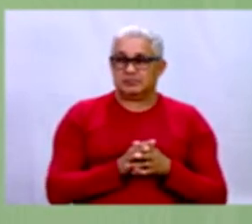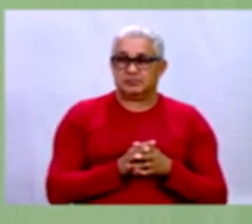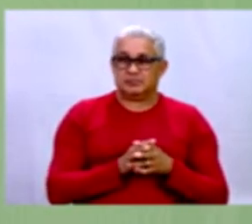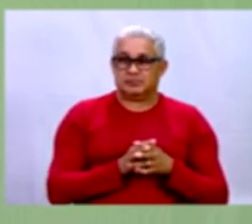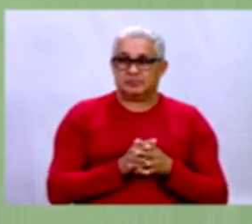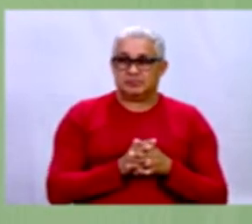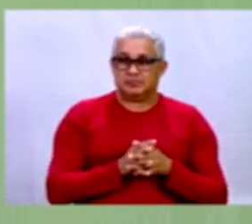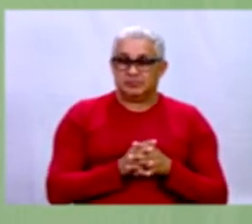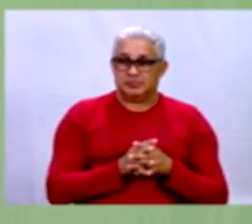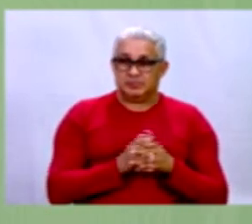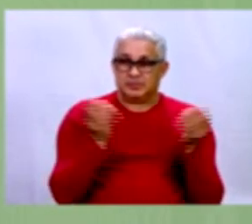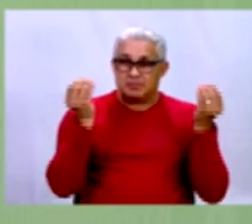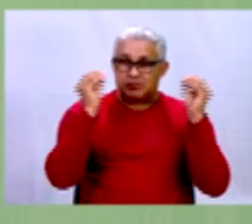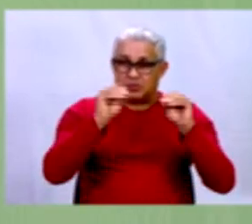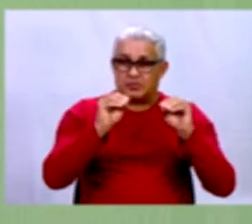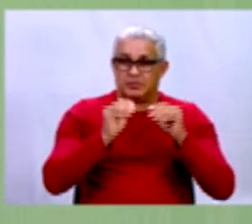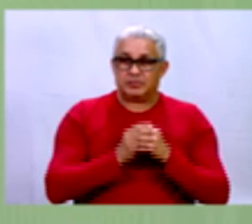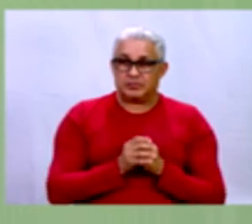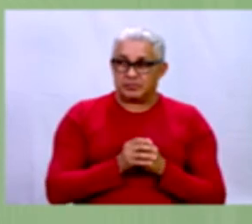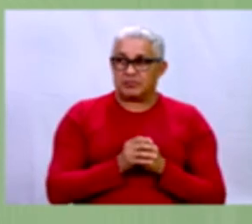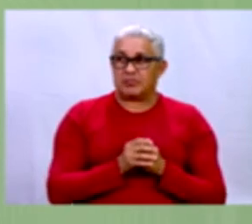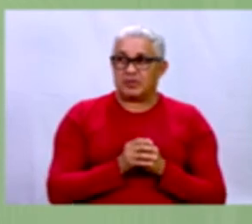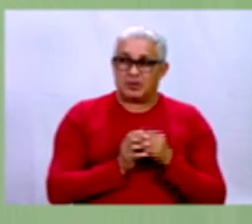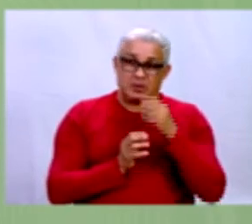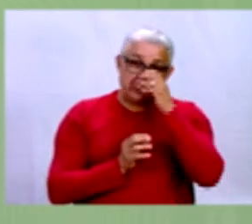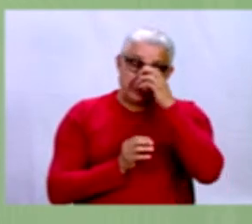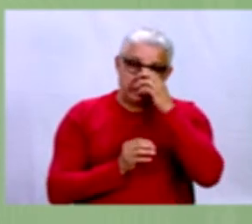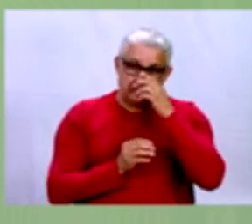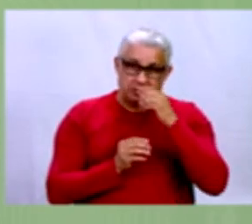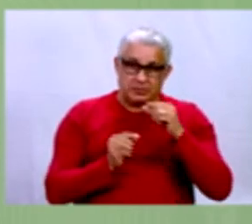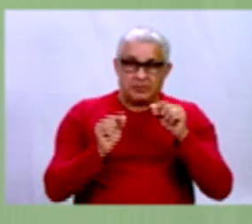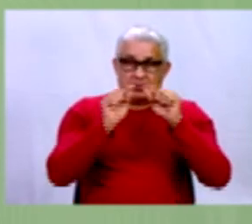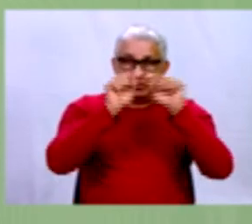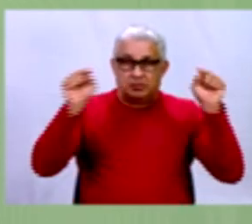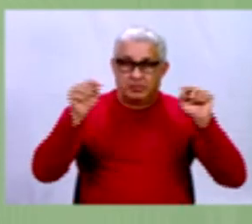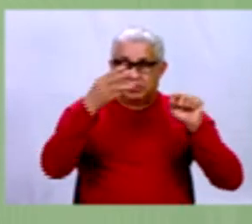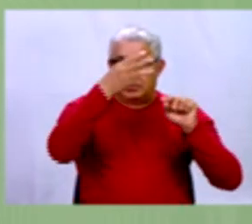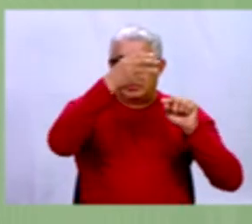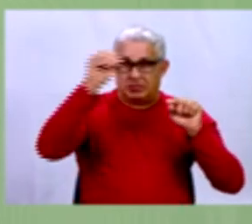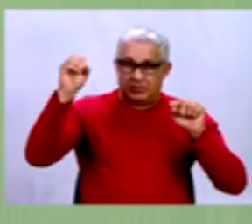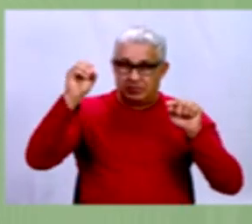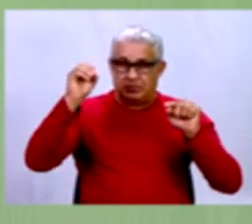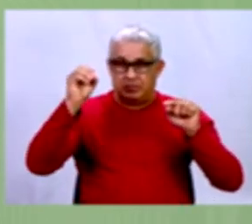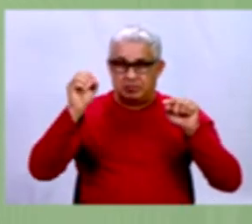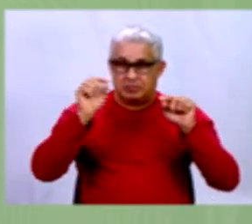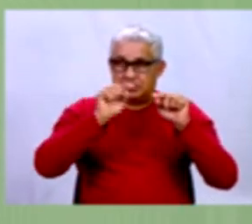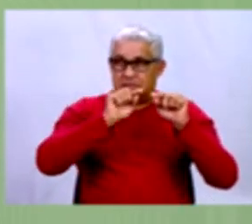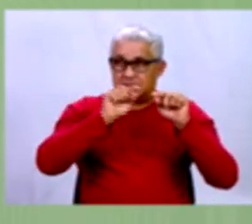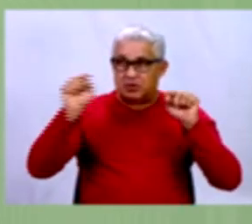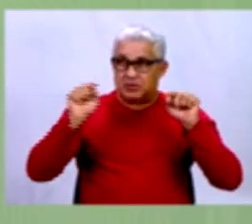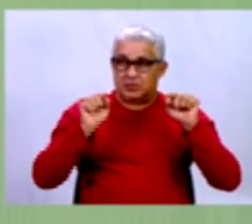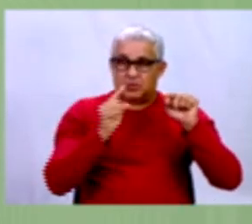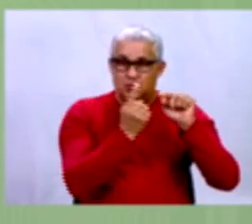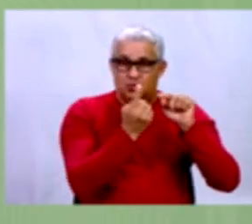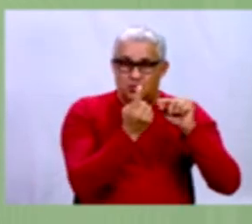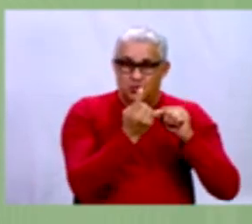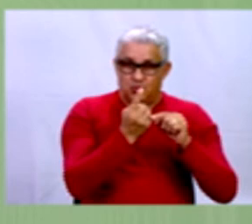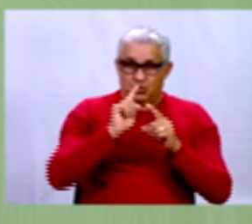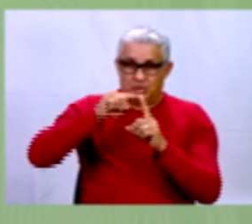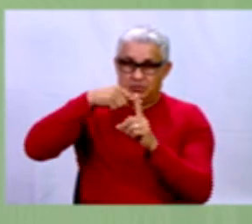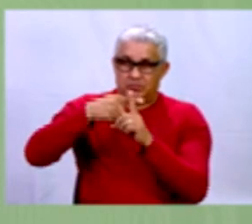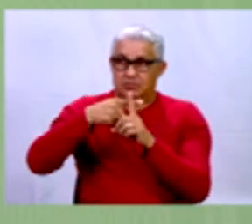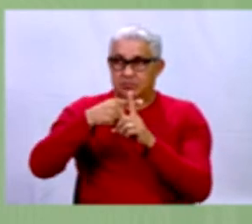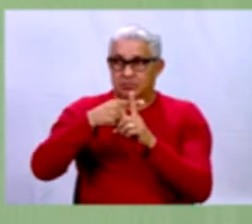sobre, quando a gente coloca na fórmula, né? 300 sobre 1 mais, aqui no caso é 0,02, tá? Corrigindo o que está no caderno